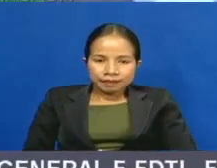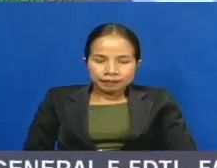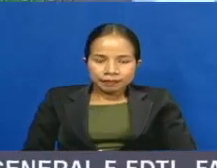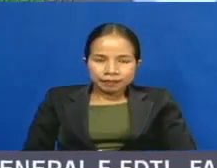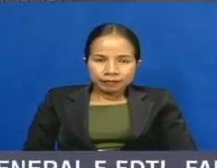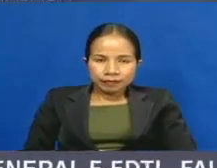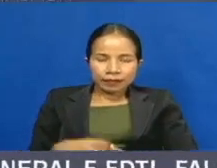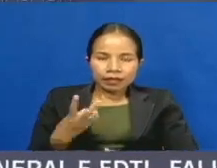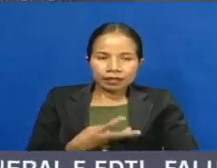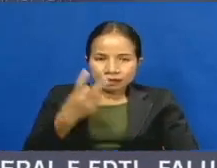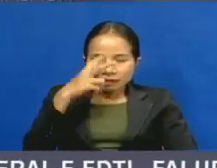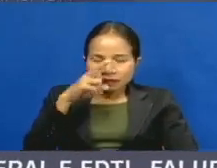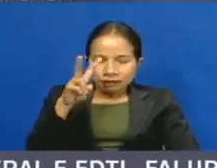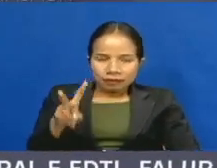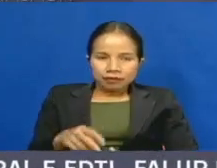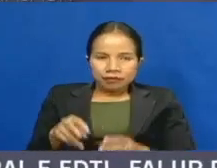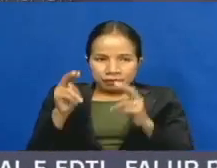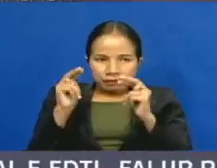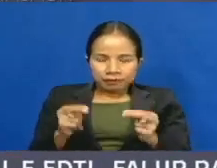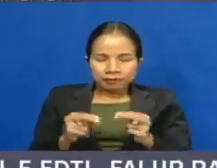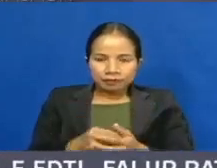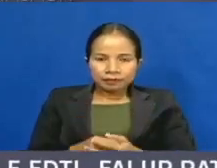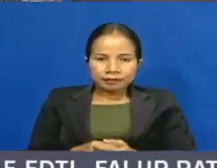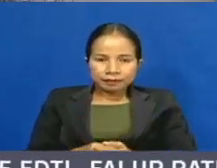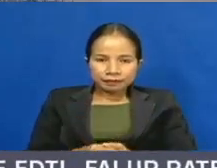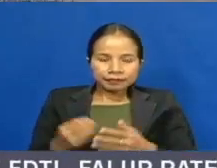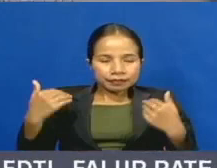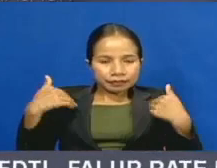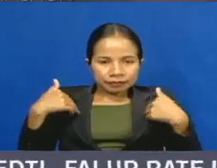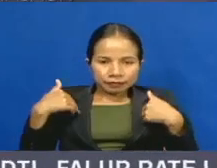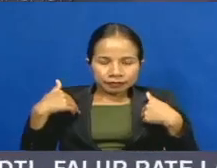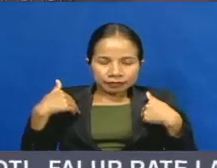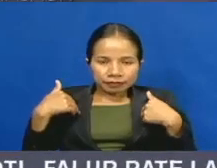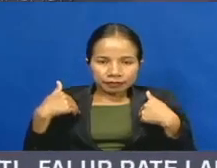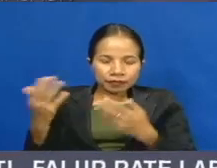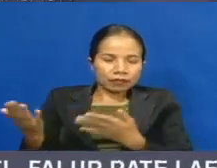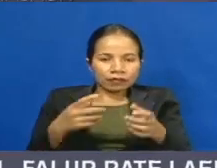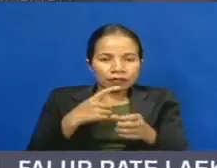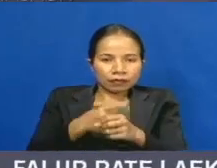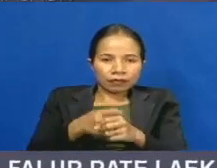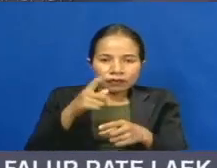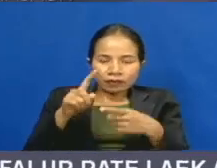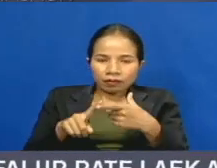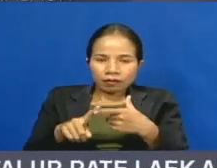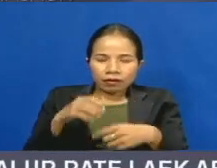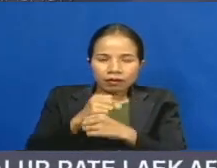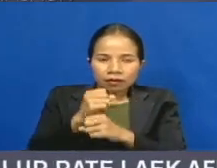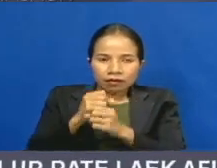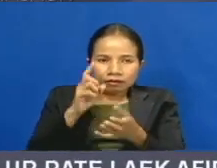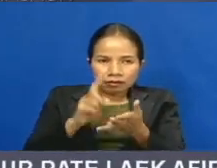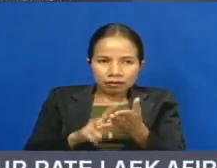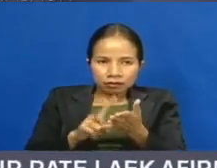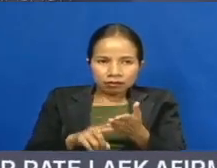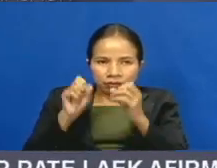mi hare katak precisa iha lori tempo para depois halo discussão, atu bele